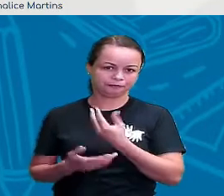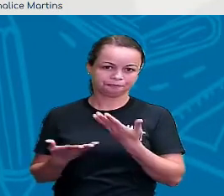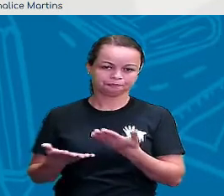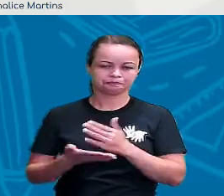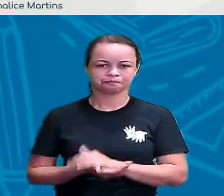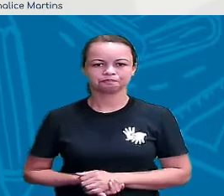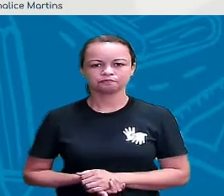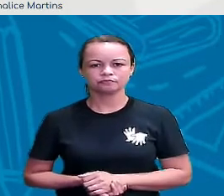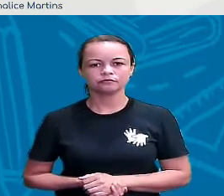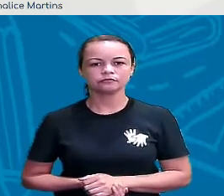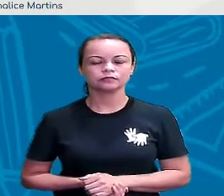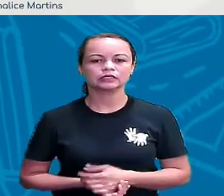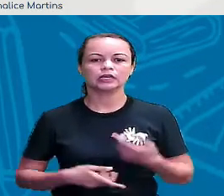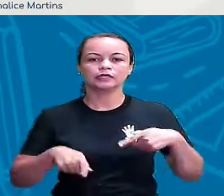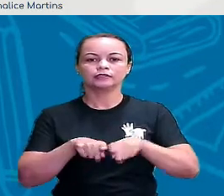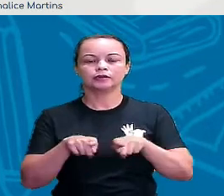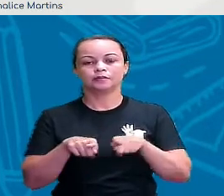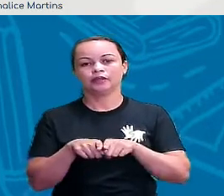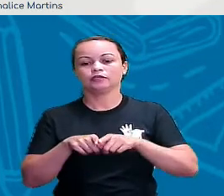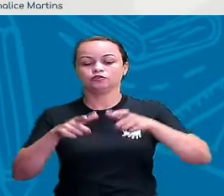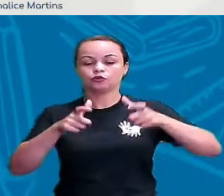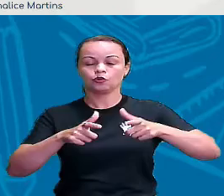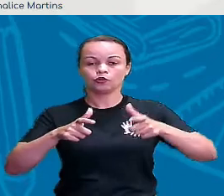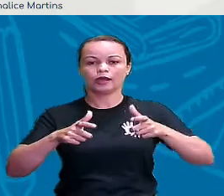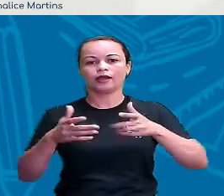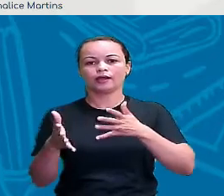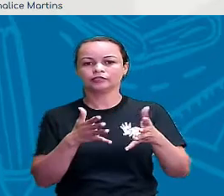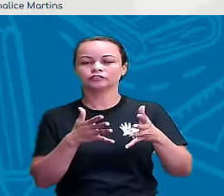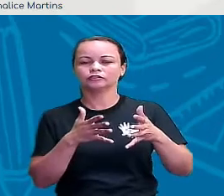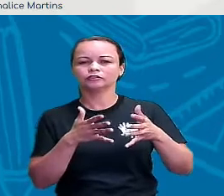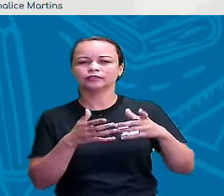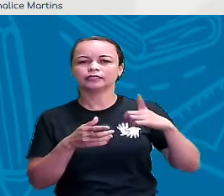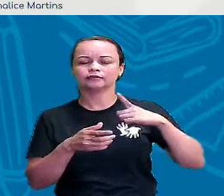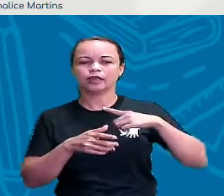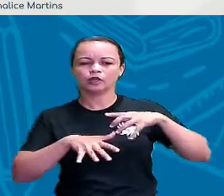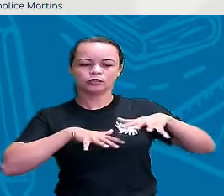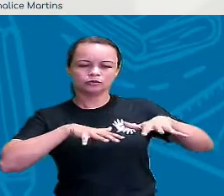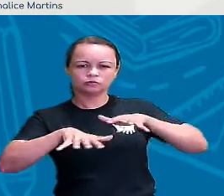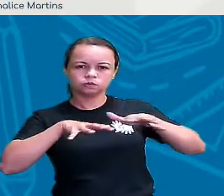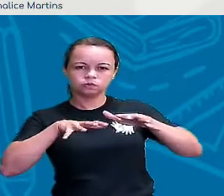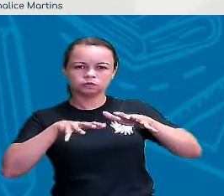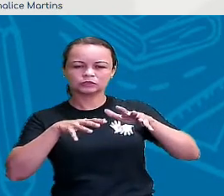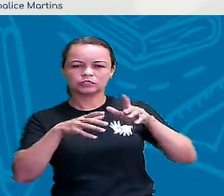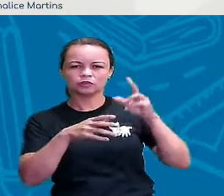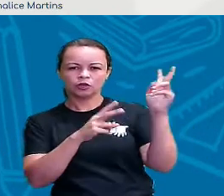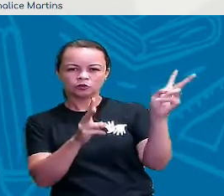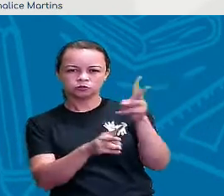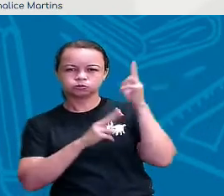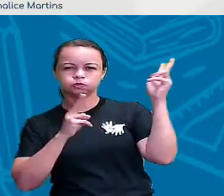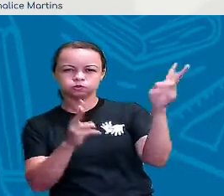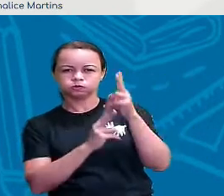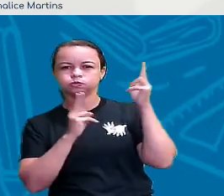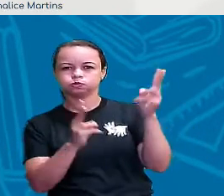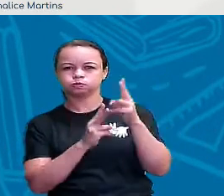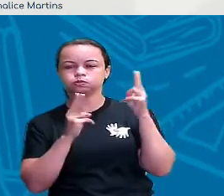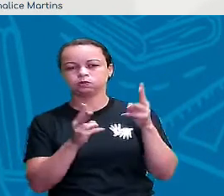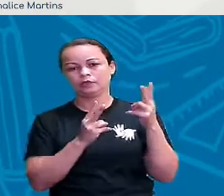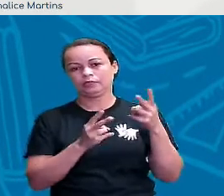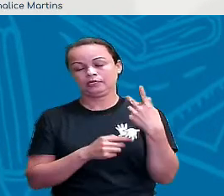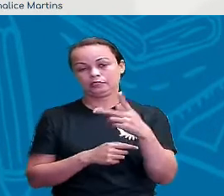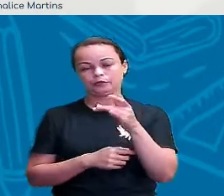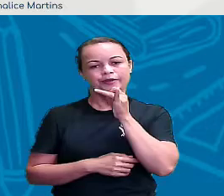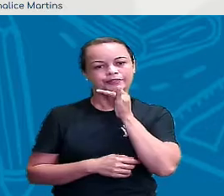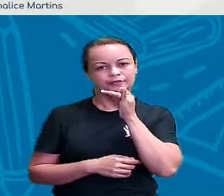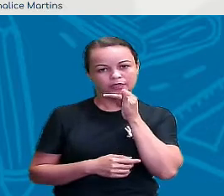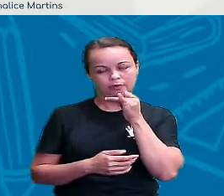E também regiões que estão sujeitas a terremotos e furacões, tá? Isso são exemplos de